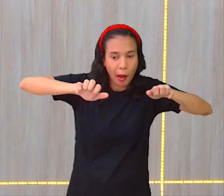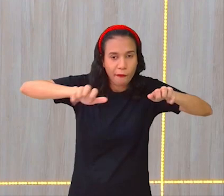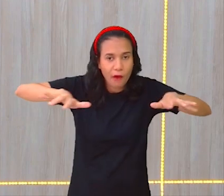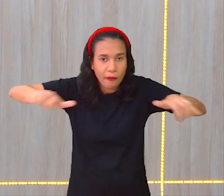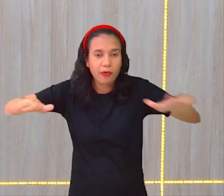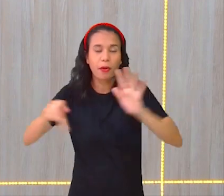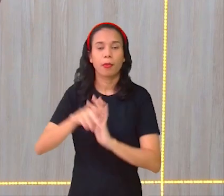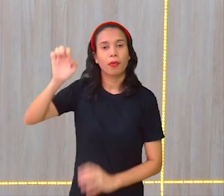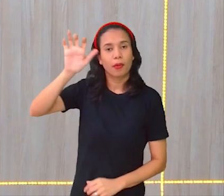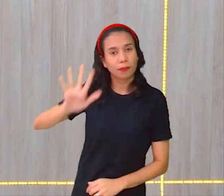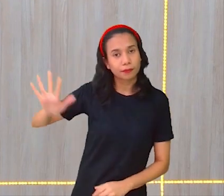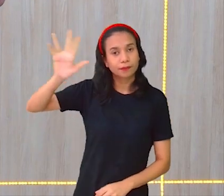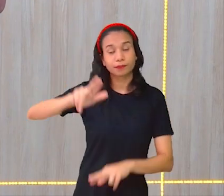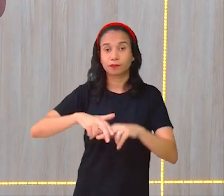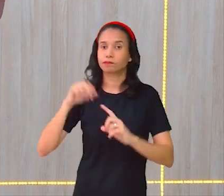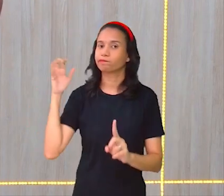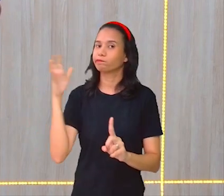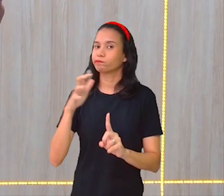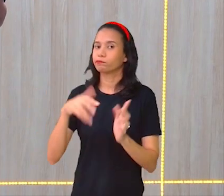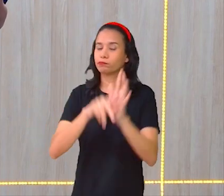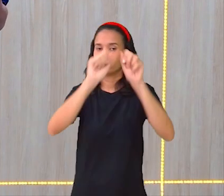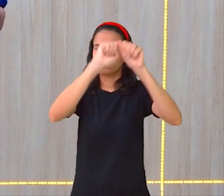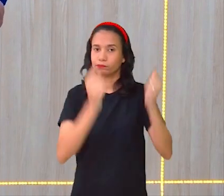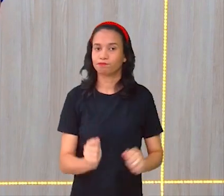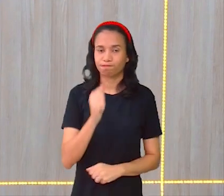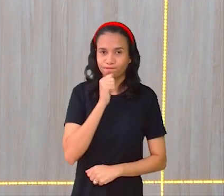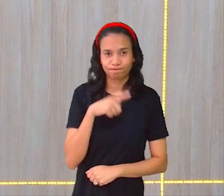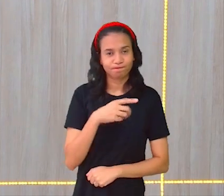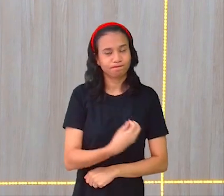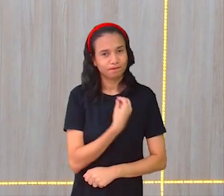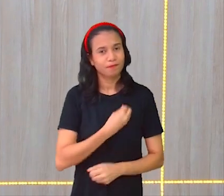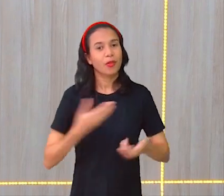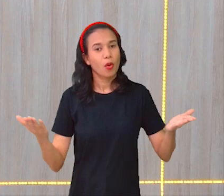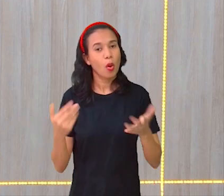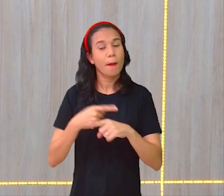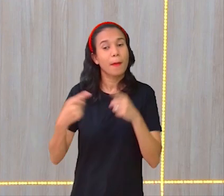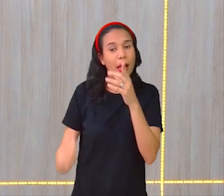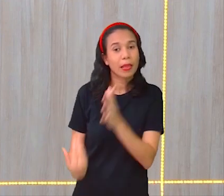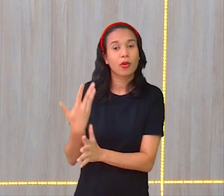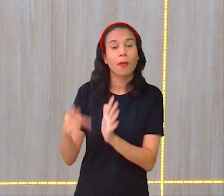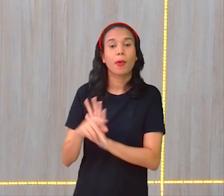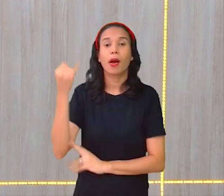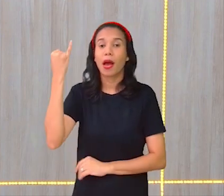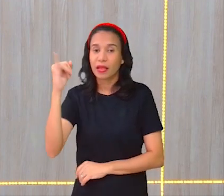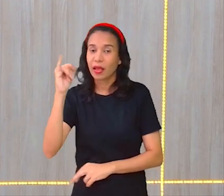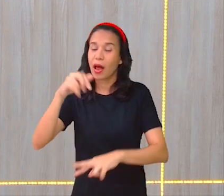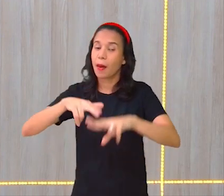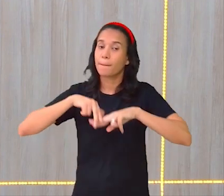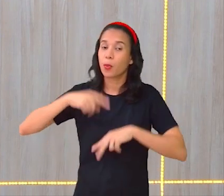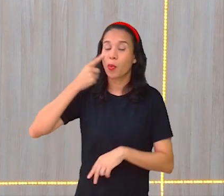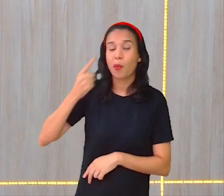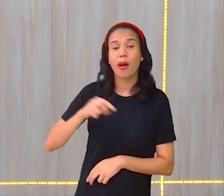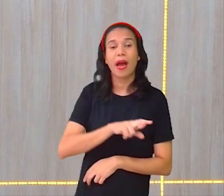da Europa e influencia a arte até hoje, mas ele surgiu ali na Itália. Então, no